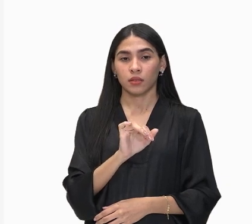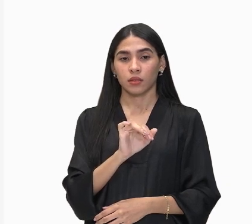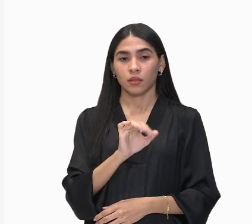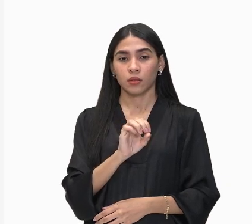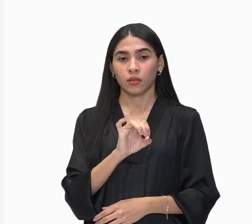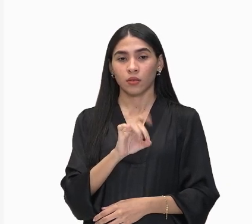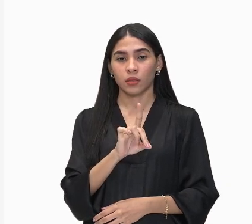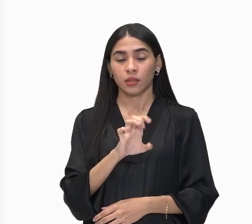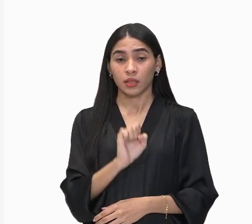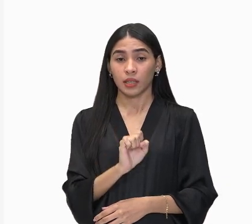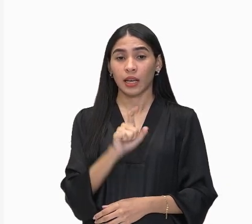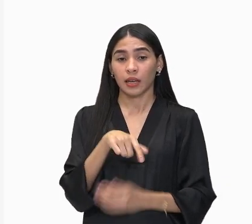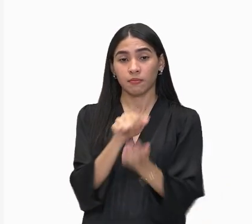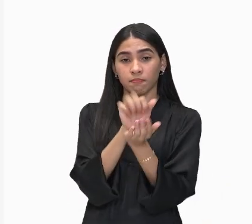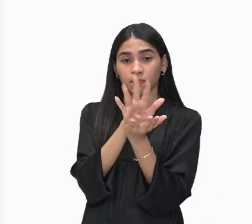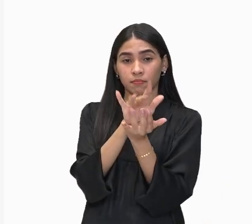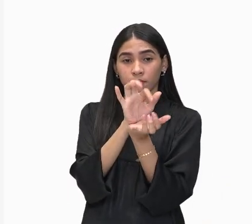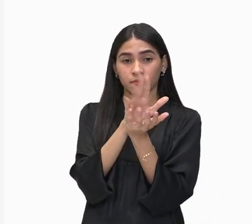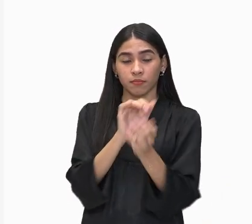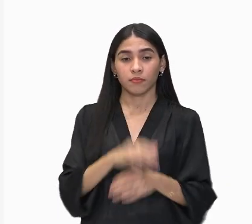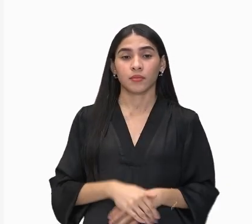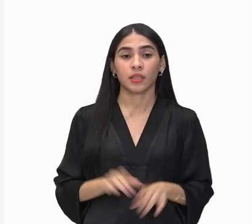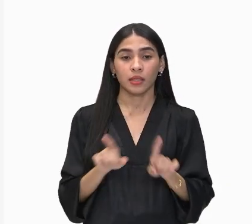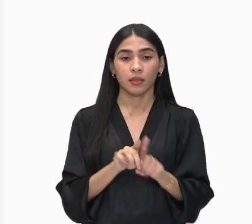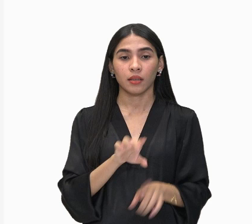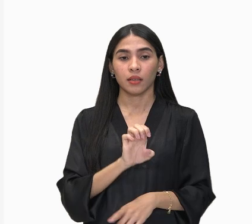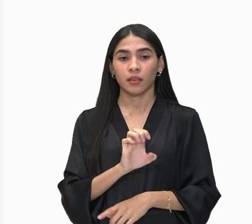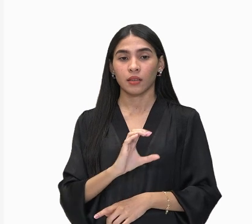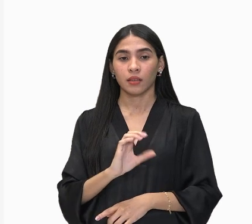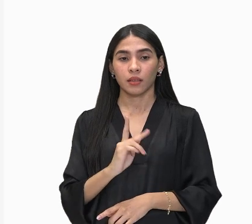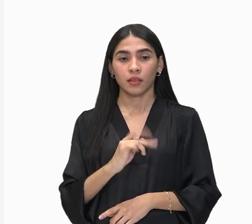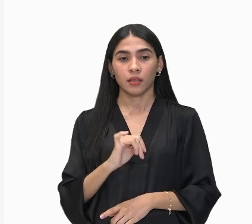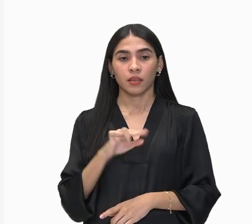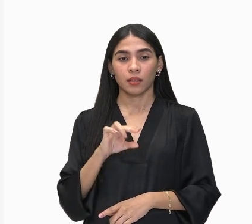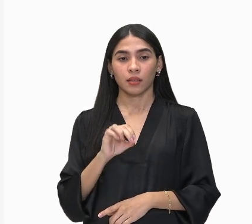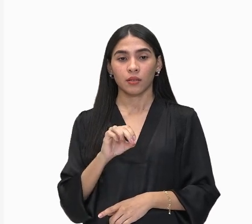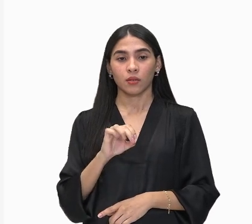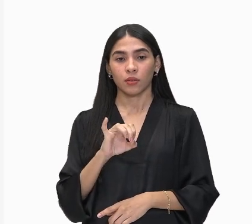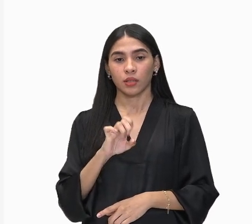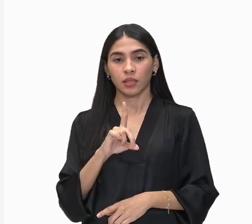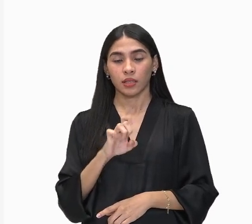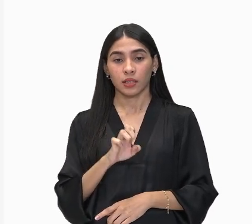classe equinoidea, que é representada pelos ouriços do mar, e a